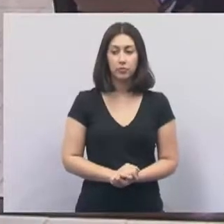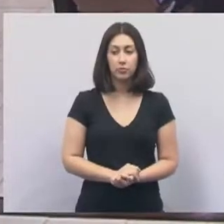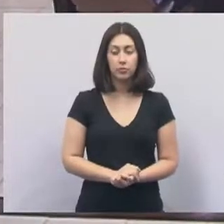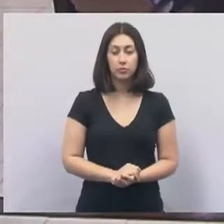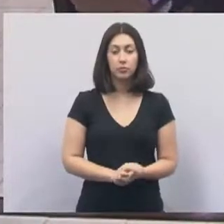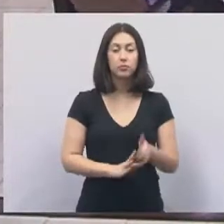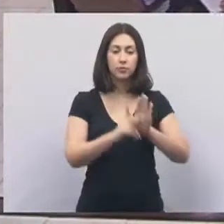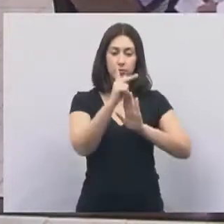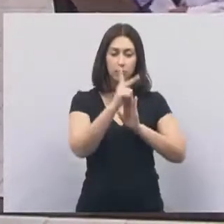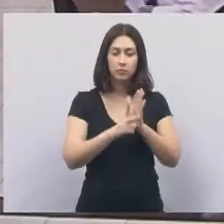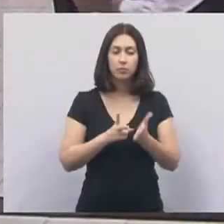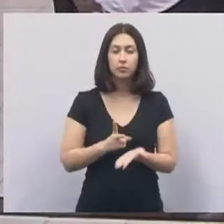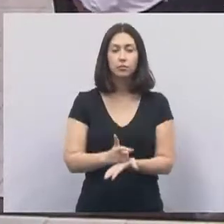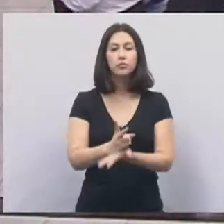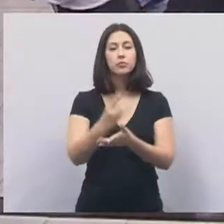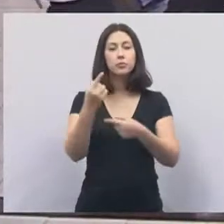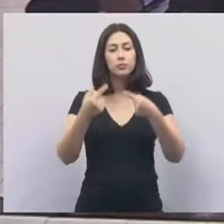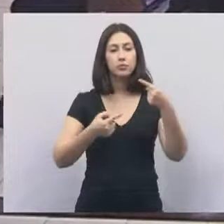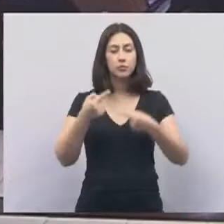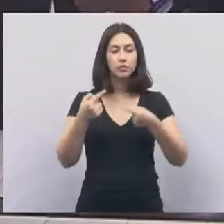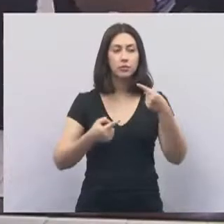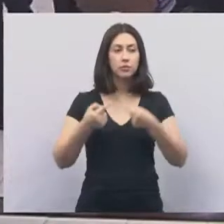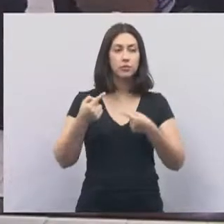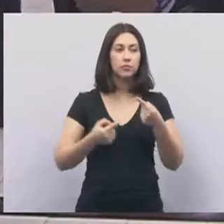projeto continua na discussão